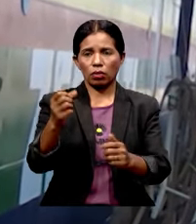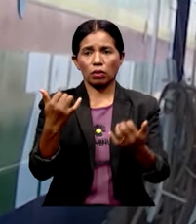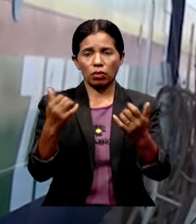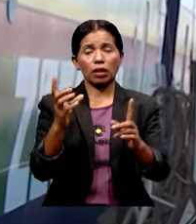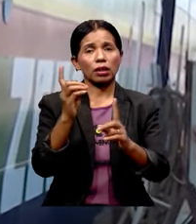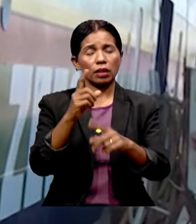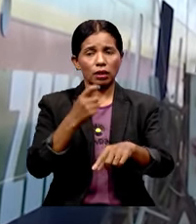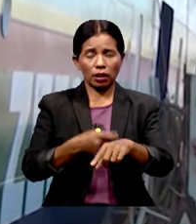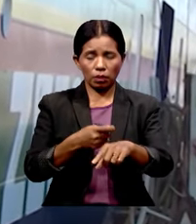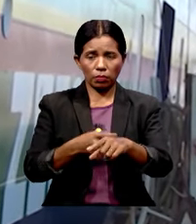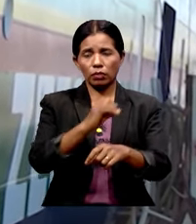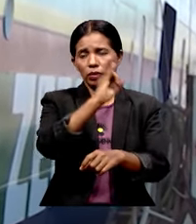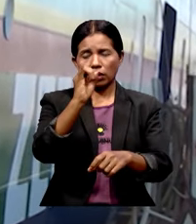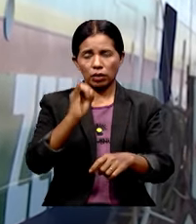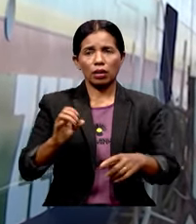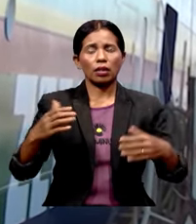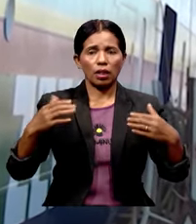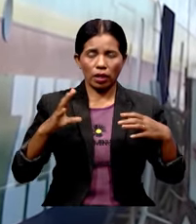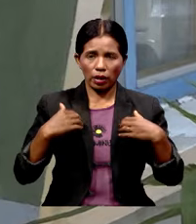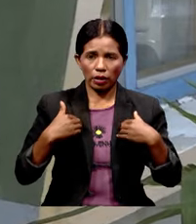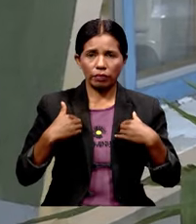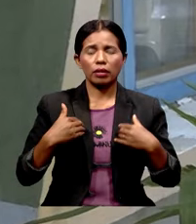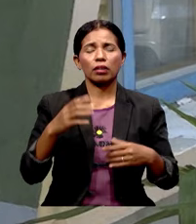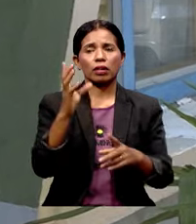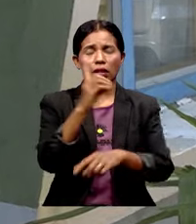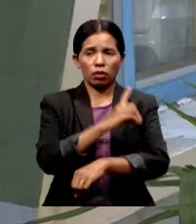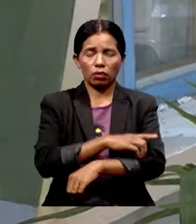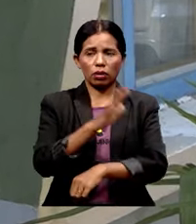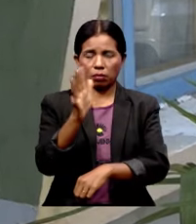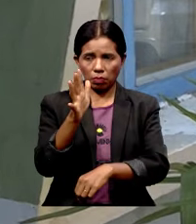do caso referemos, reladeit Loron Limanulu. Kita